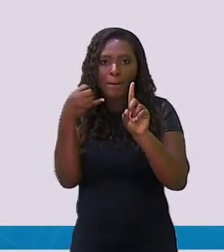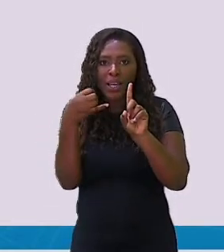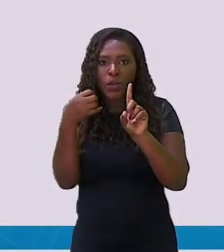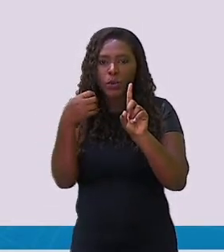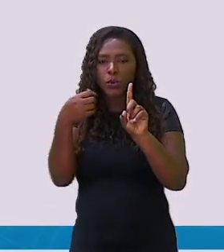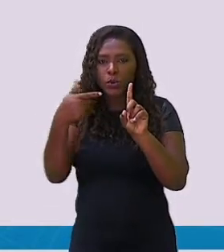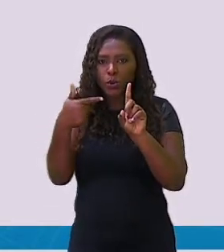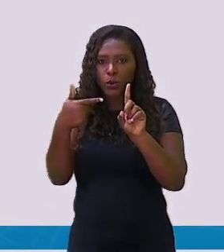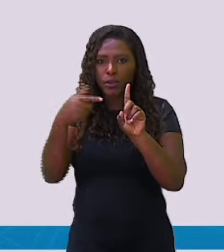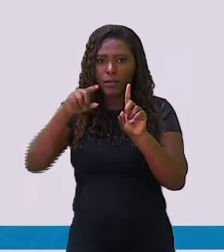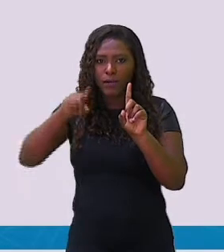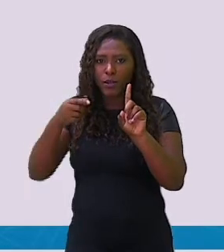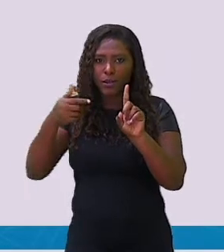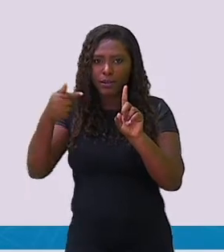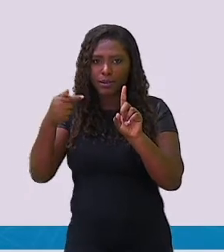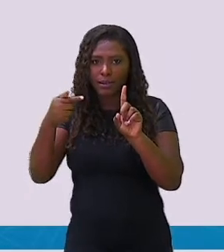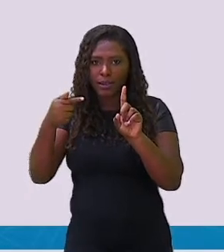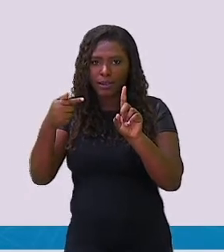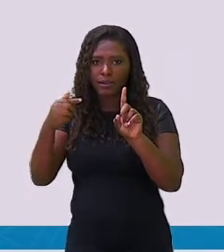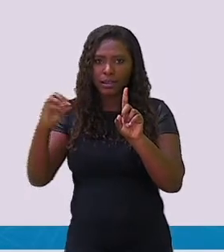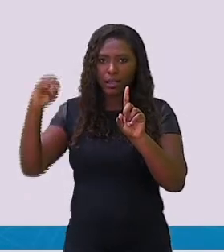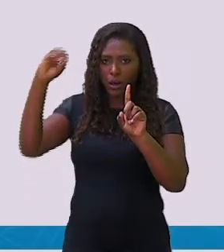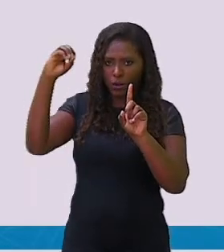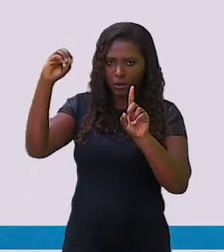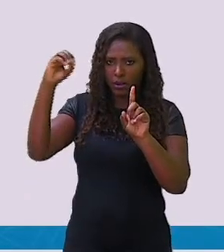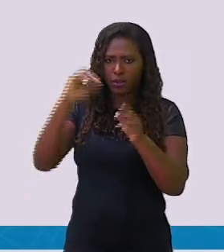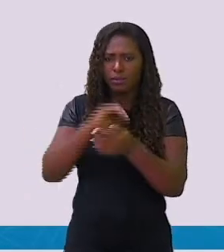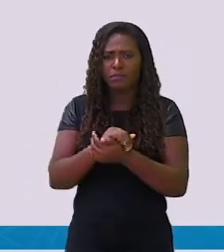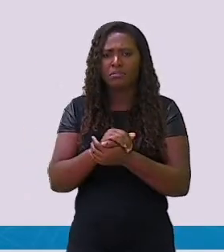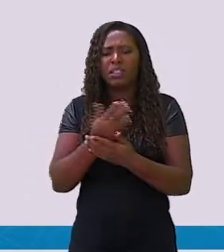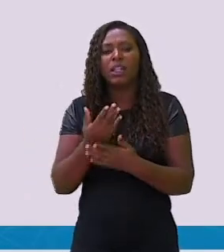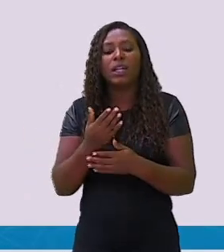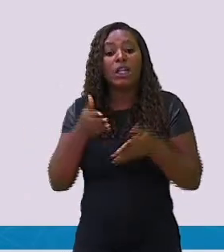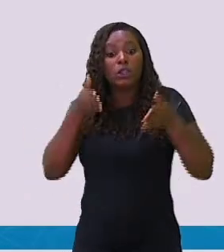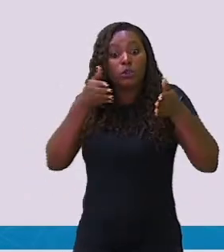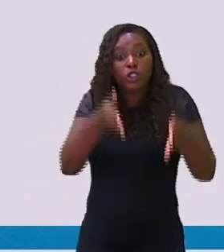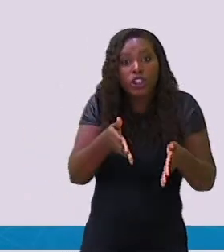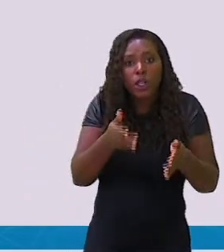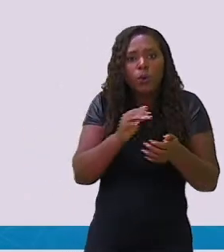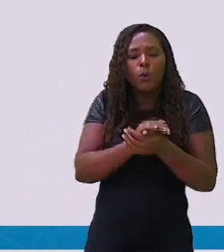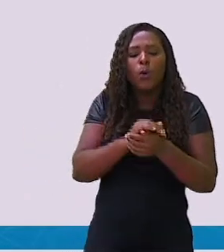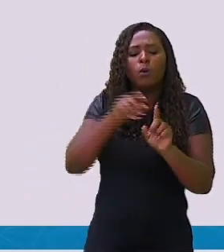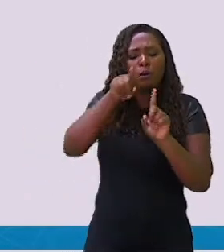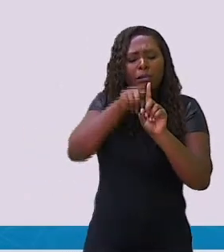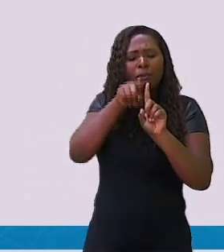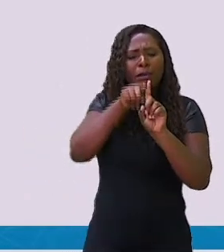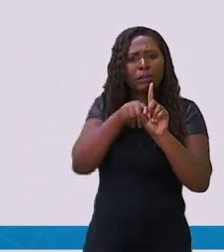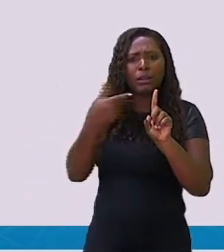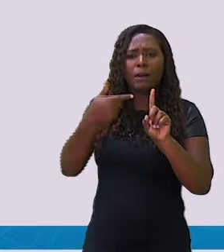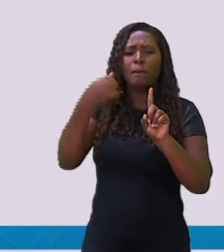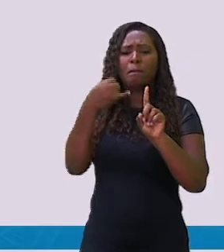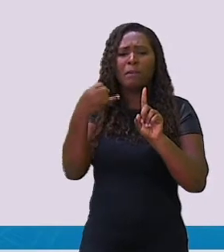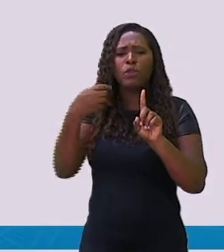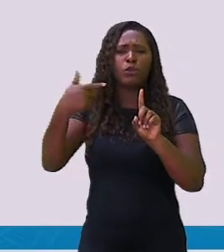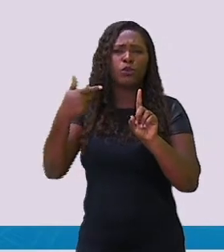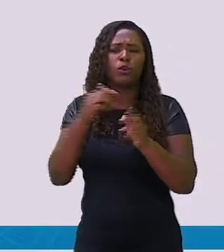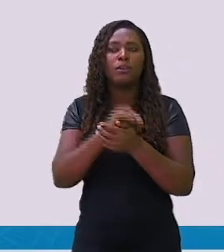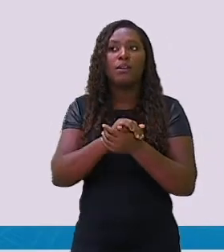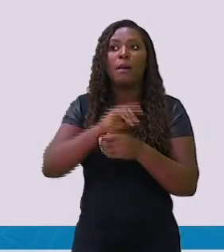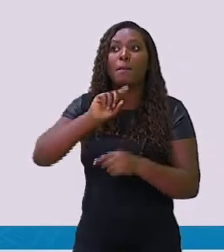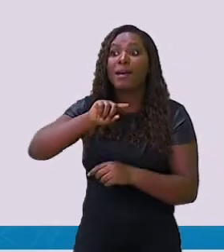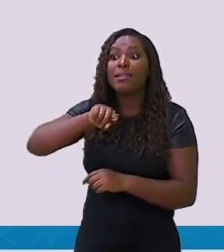2,7 graus Celsius na noite seguinte a temperatura caiu caiu